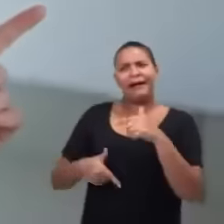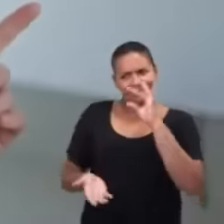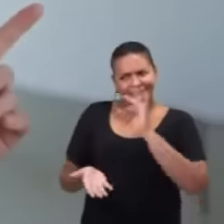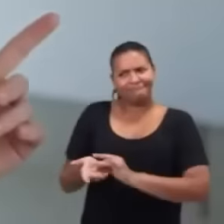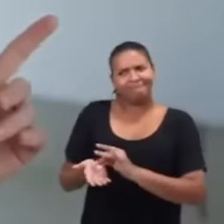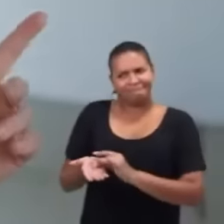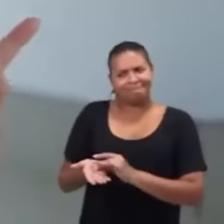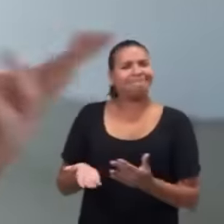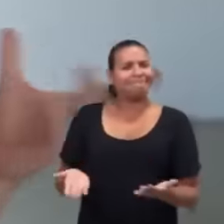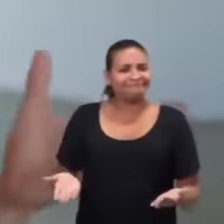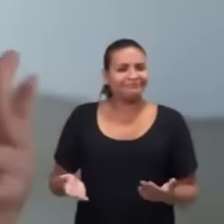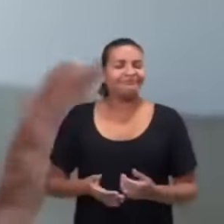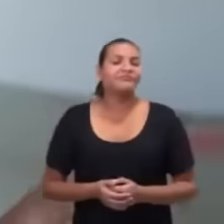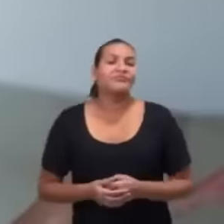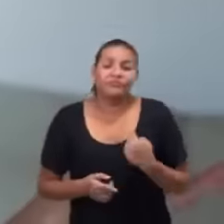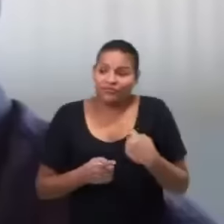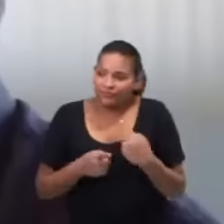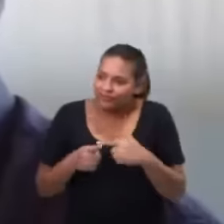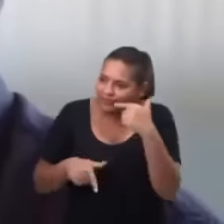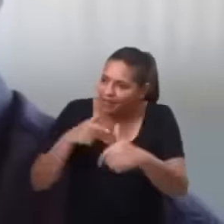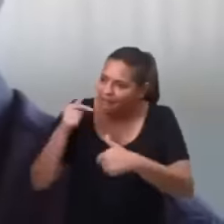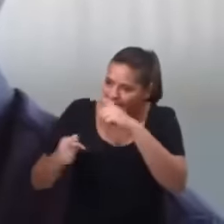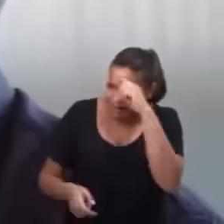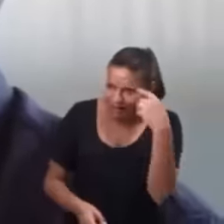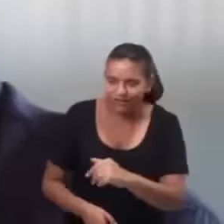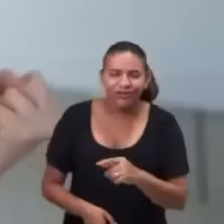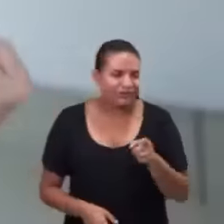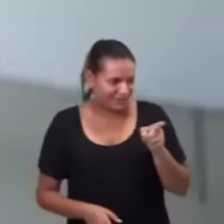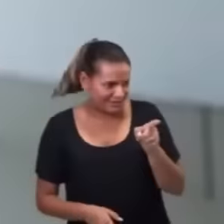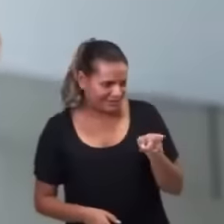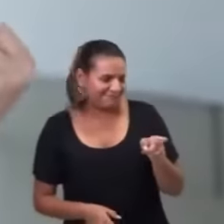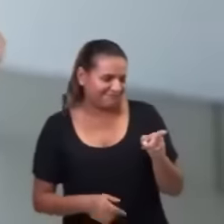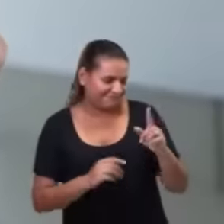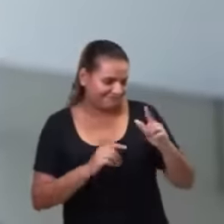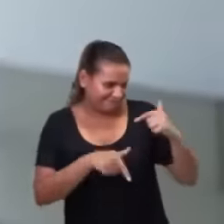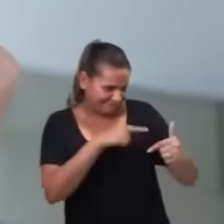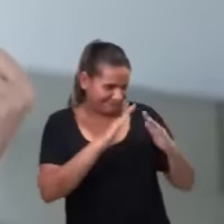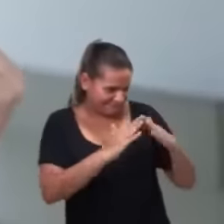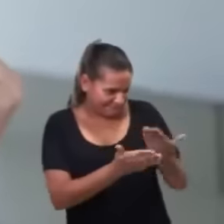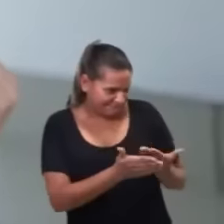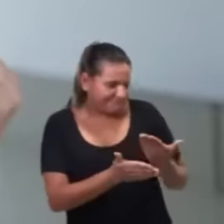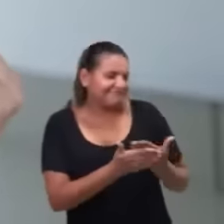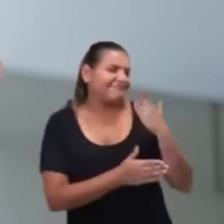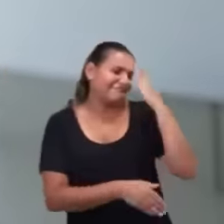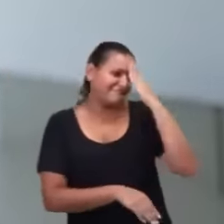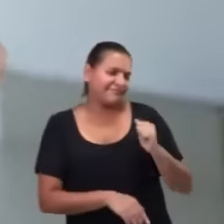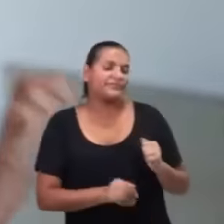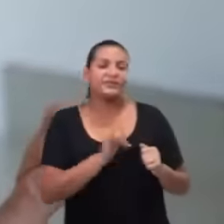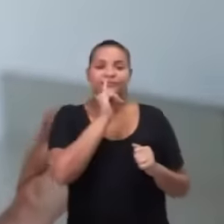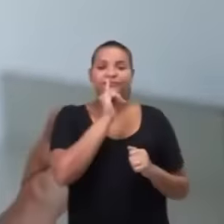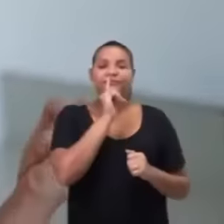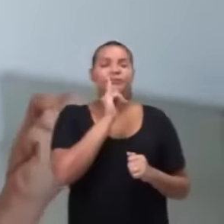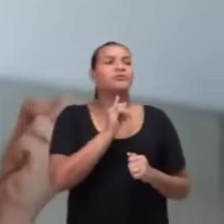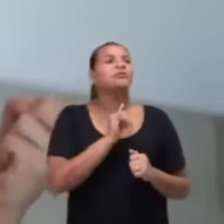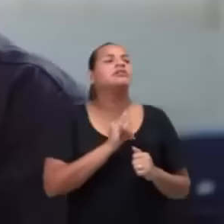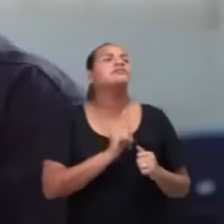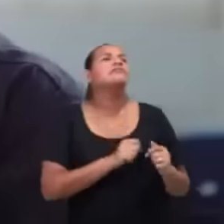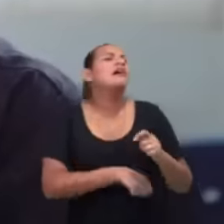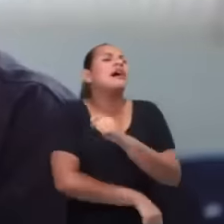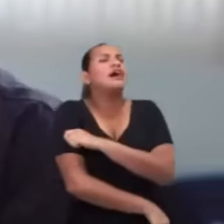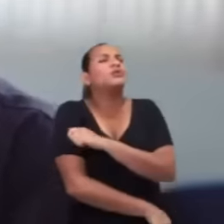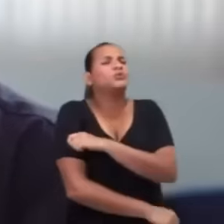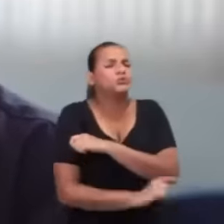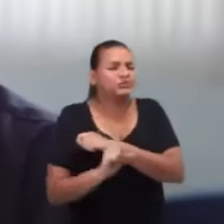é muito clara aqui, obviamente você que é da rede sabe melhor do que eu, de que nenhum aluno pode ficar para trás, que todos podem aprender.